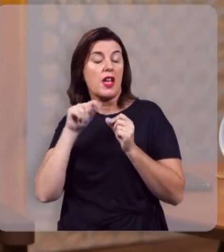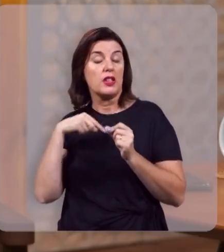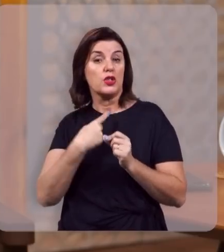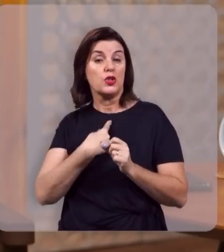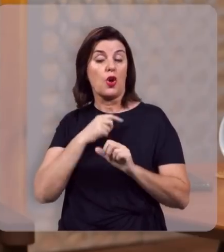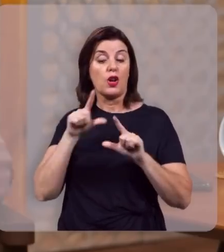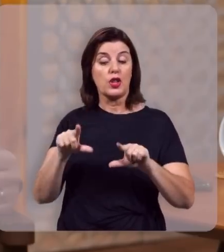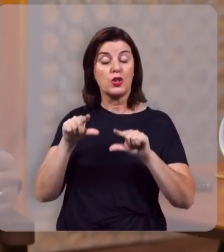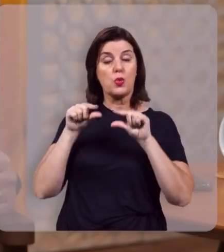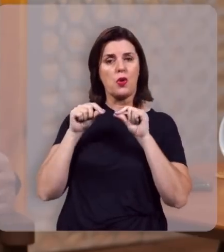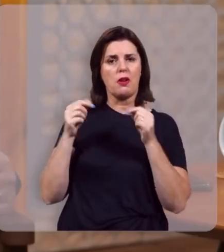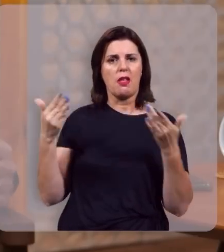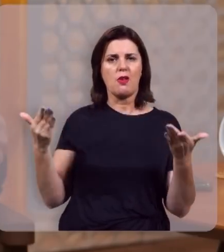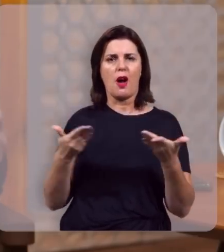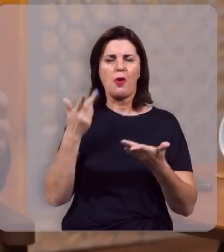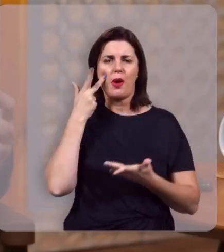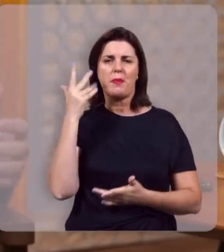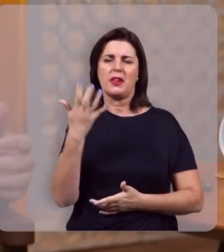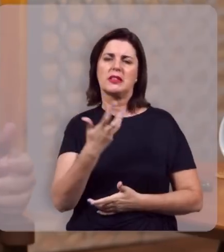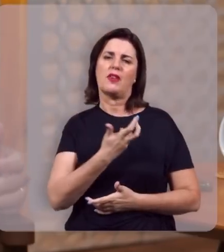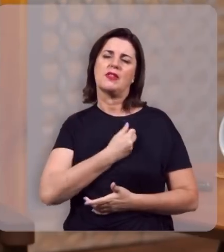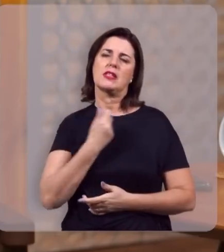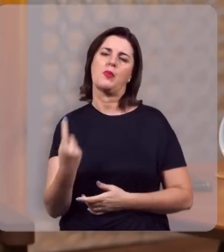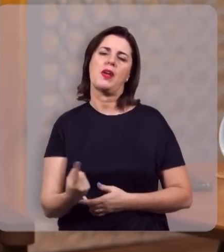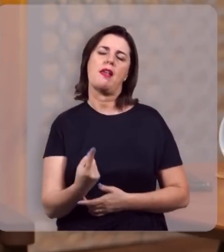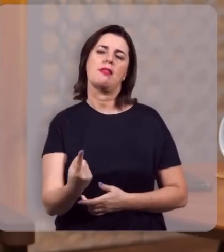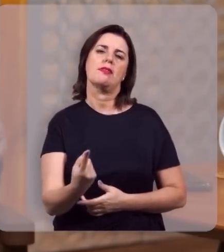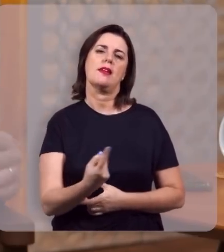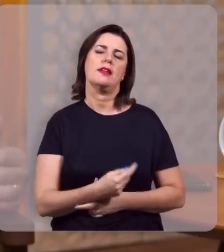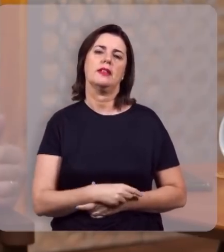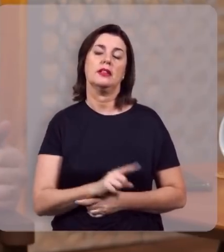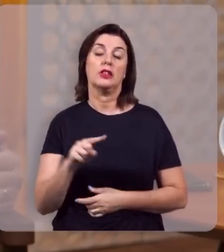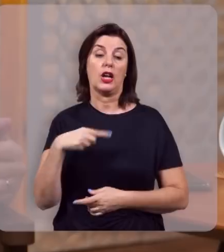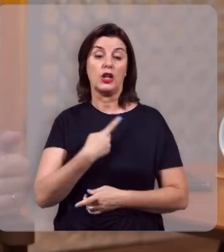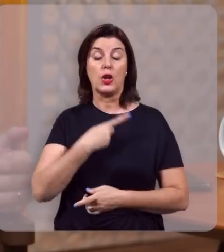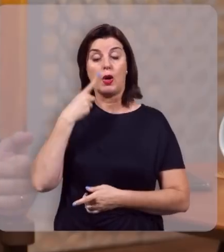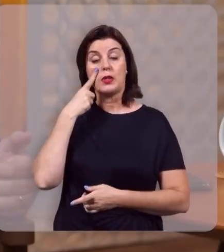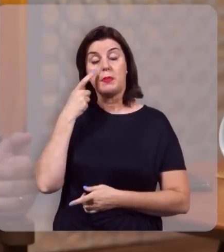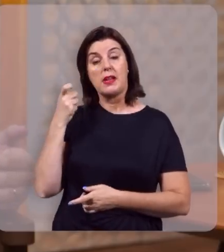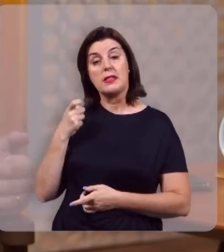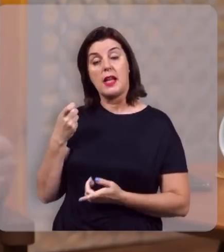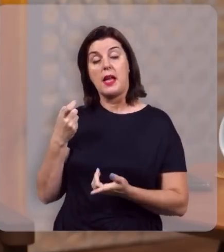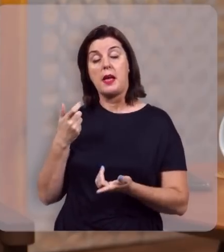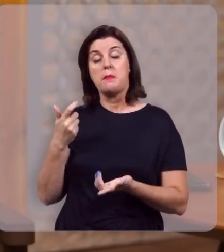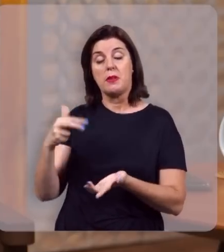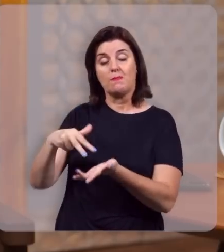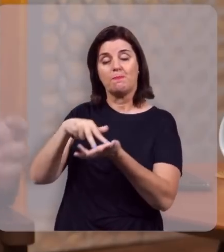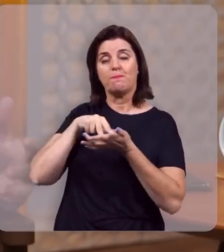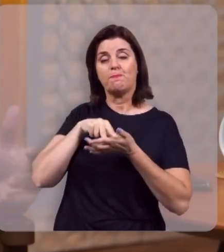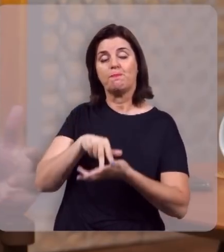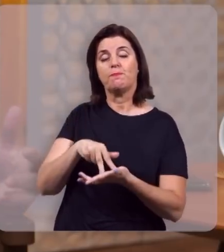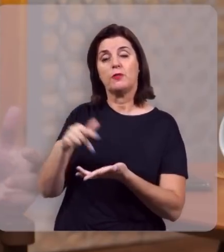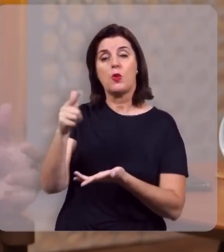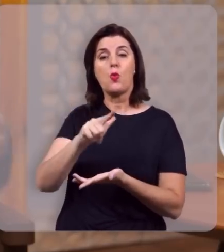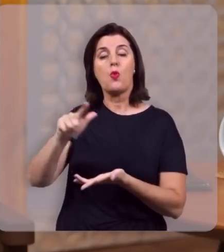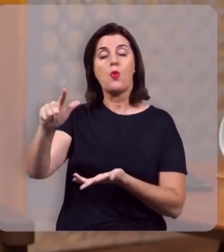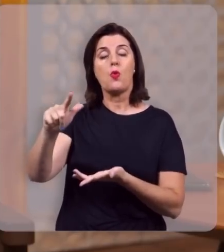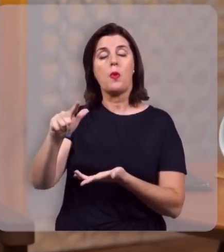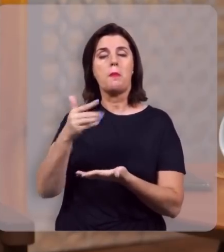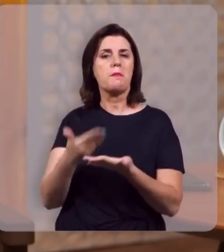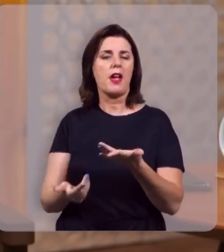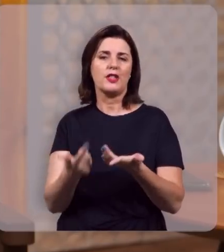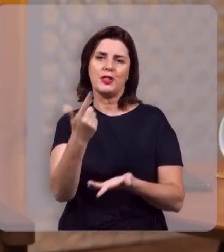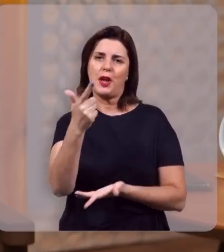fez eleitos agora para a salvação eterna e que nós perseveramos de tal forma que não a perdemos,